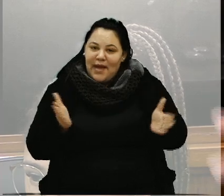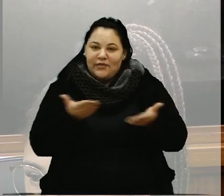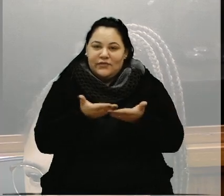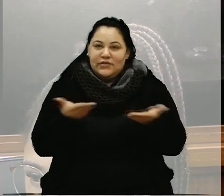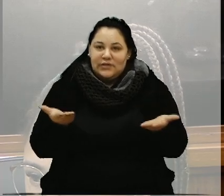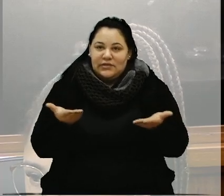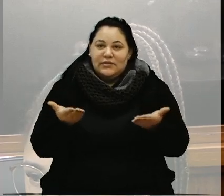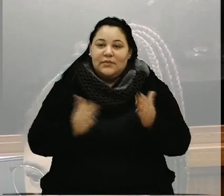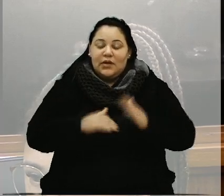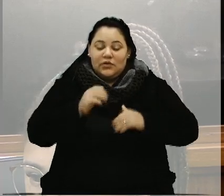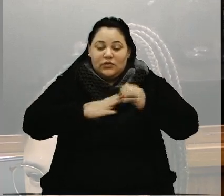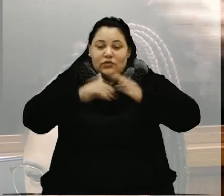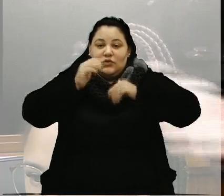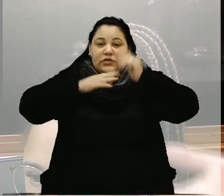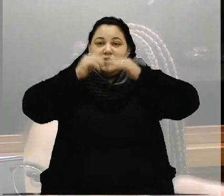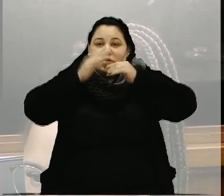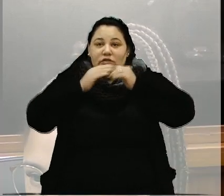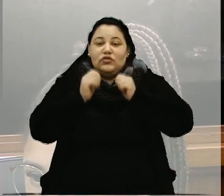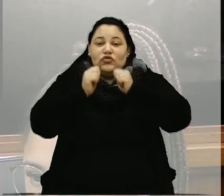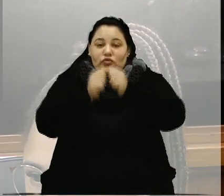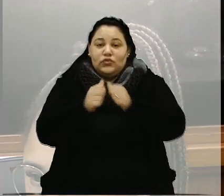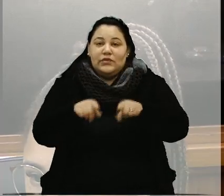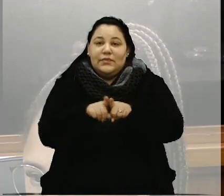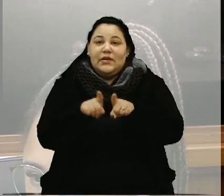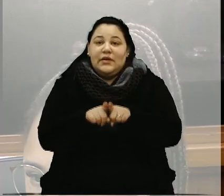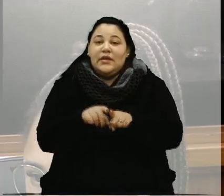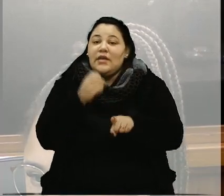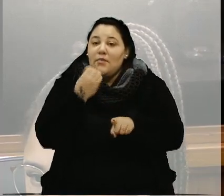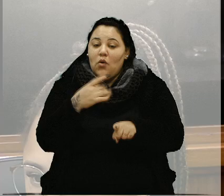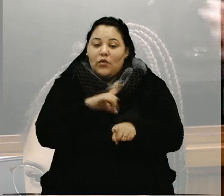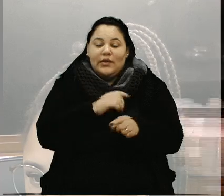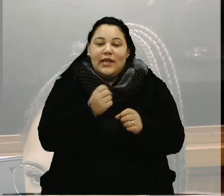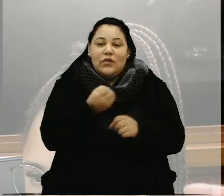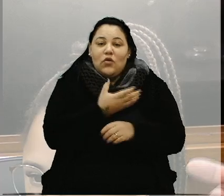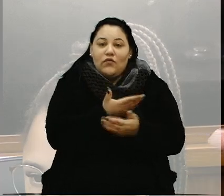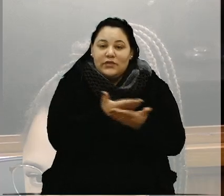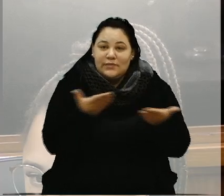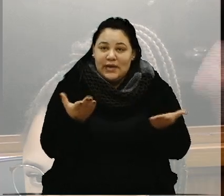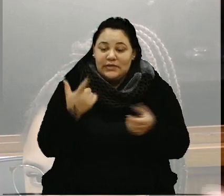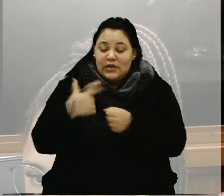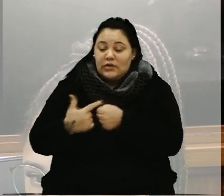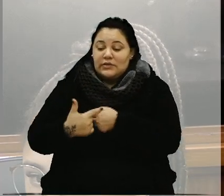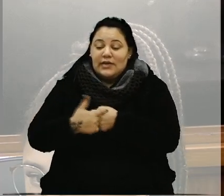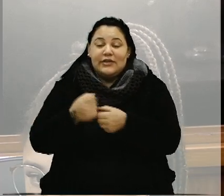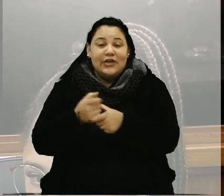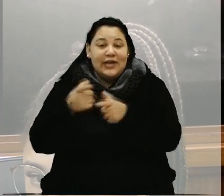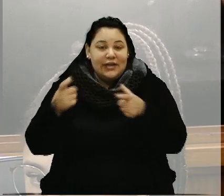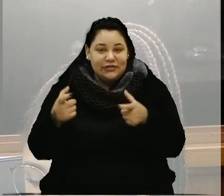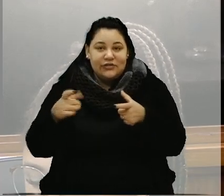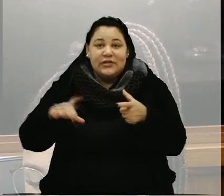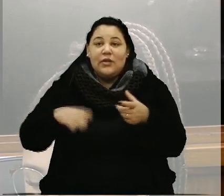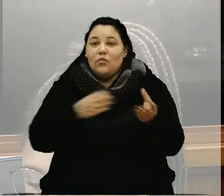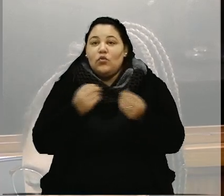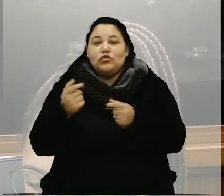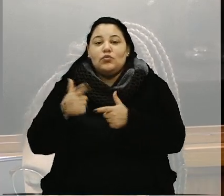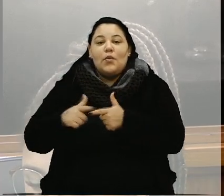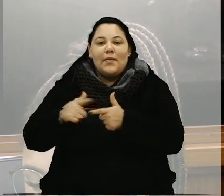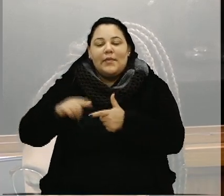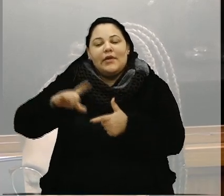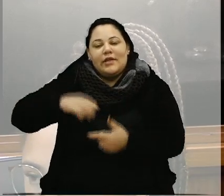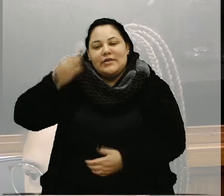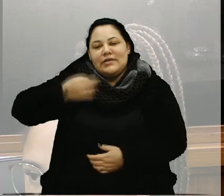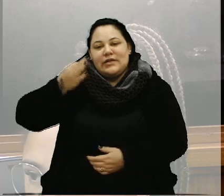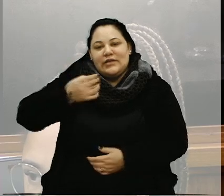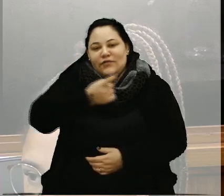as construções vindouras. Que bom que vocês têm esses novos espaços. A nossa cidade é grande, tem muitos problemas, e certamente vocês estão